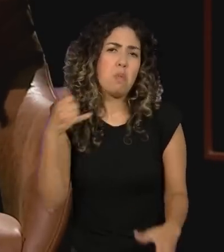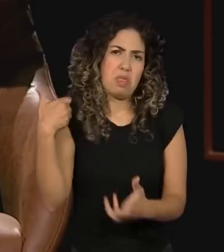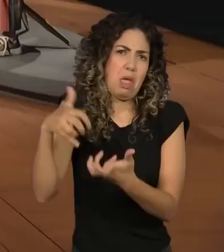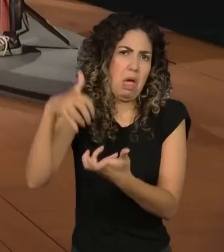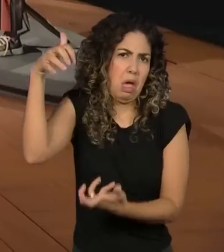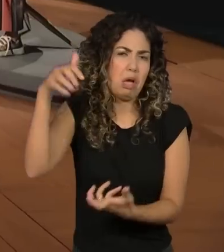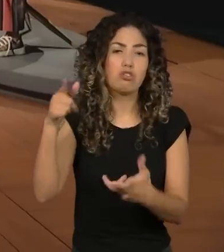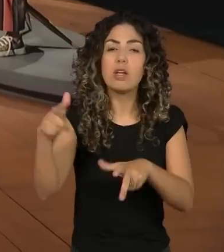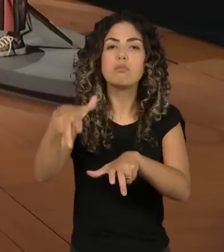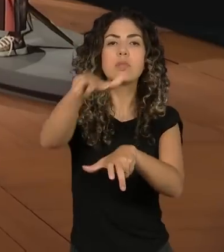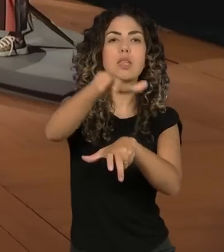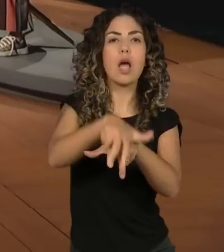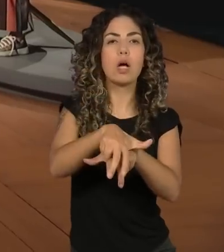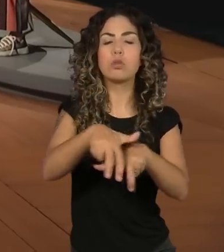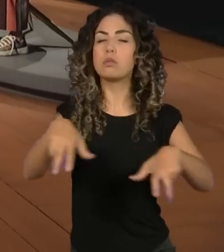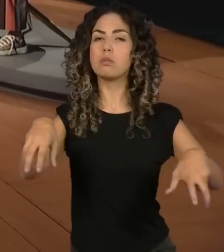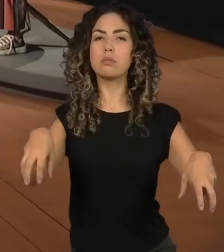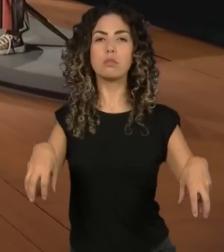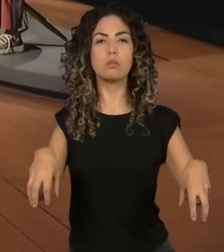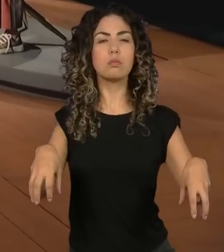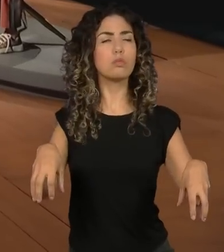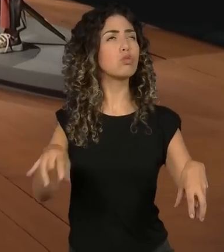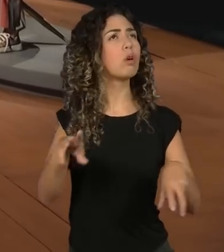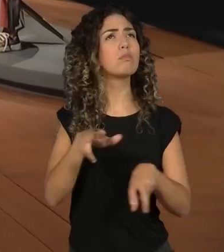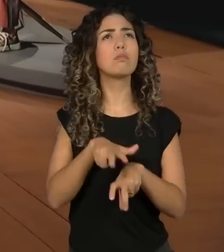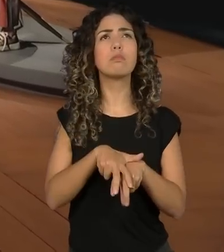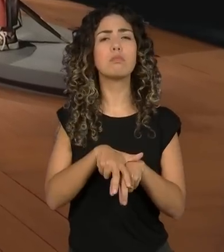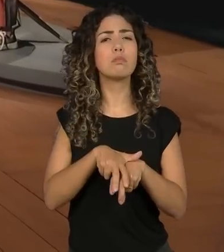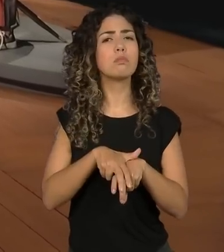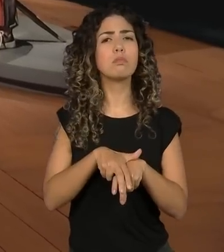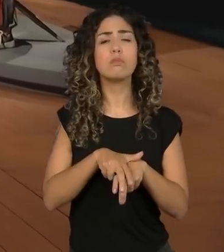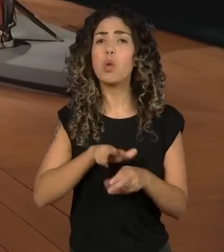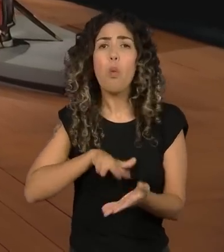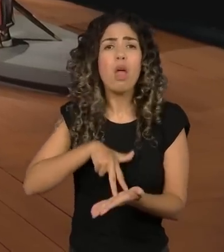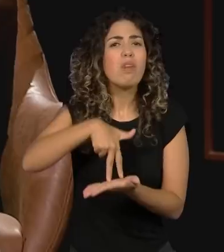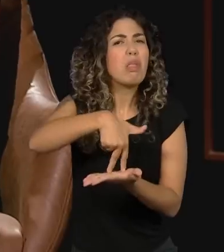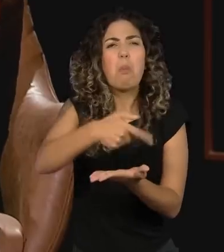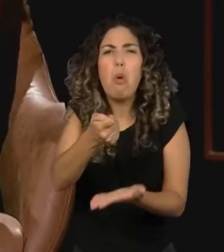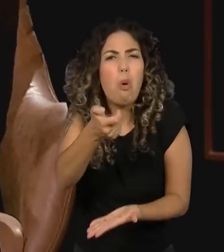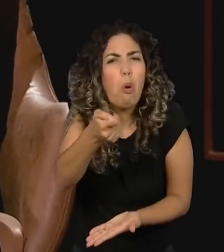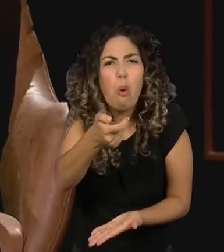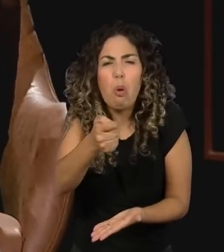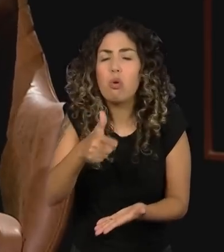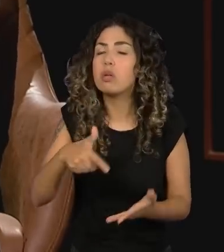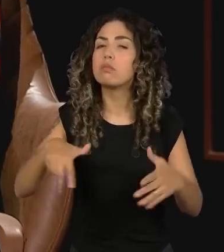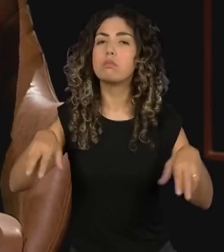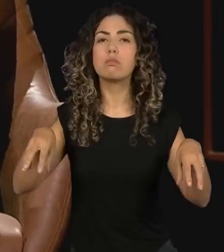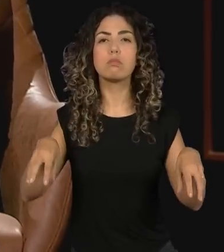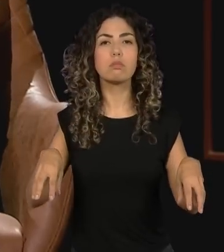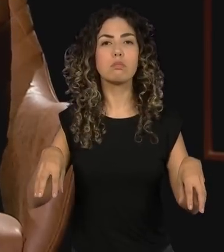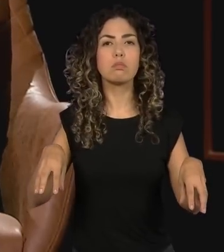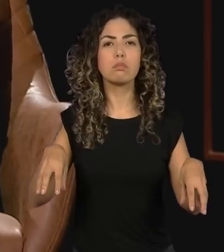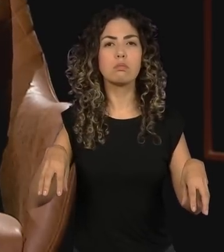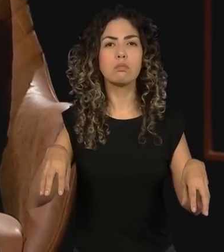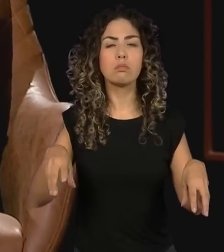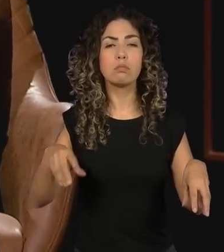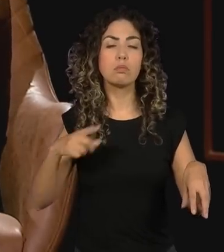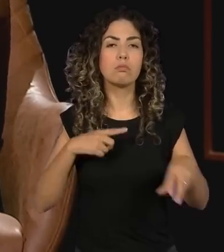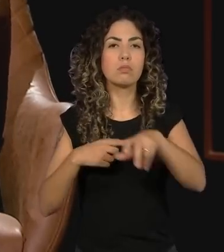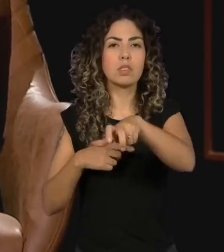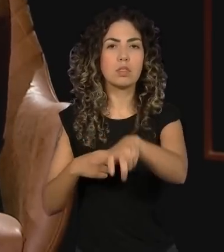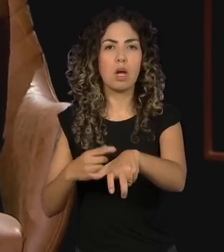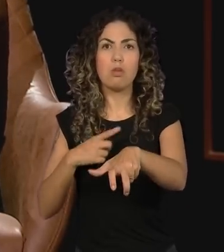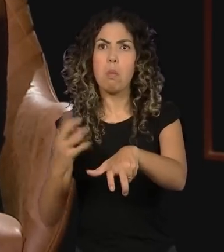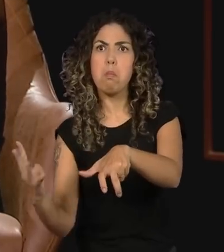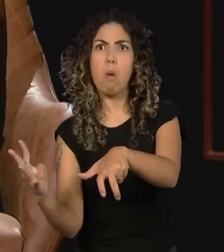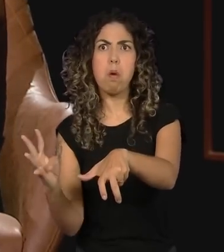palco. Ele levantava muito raramente. E muitas pessoas em volta dele. E quando